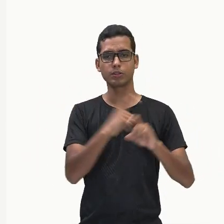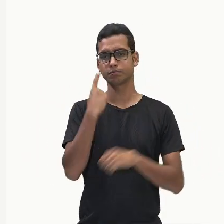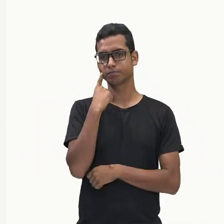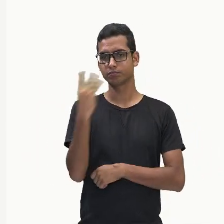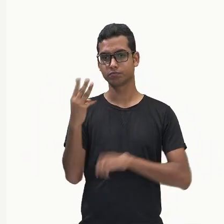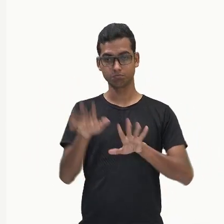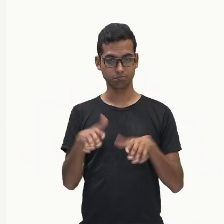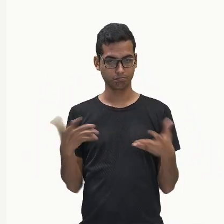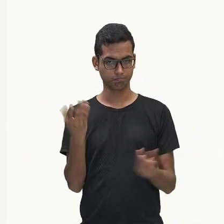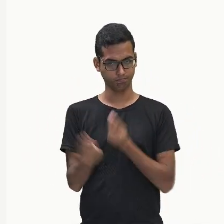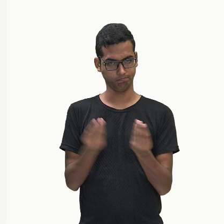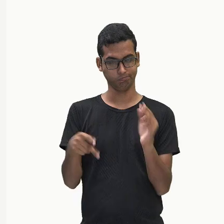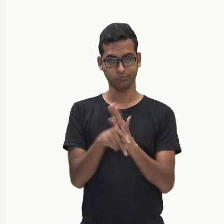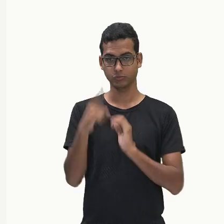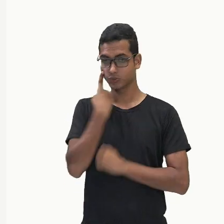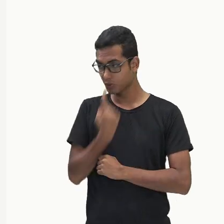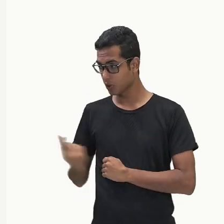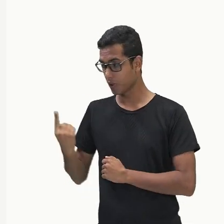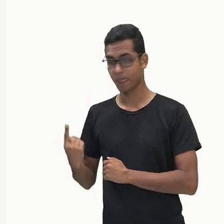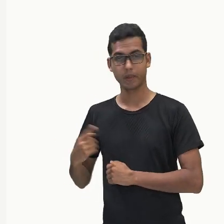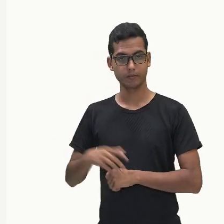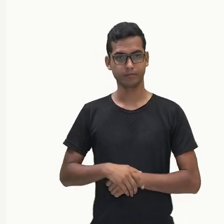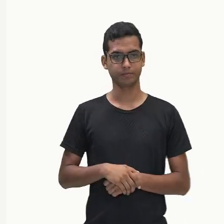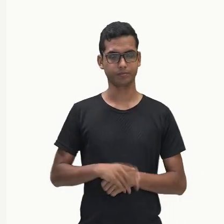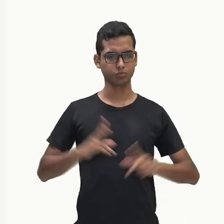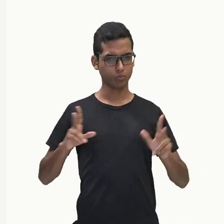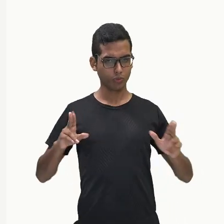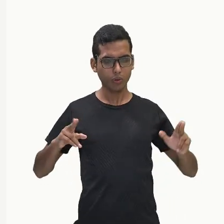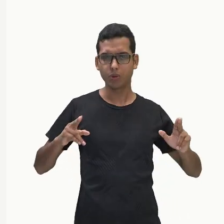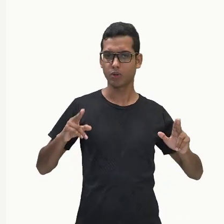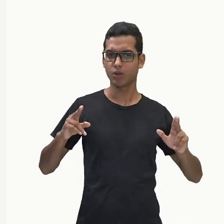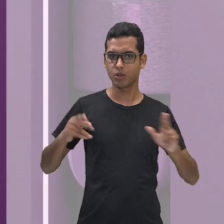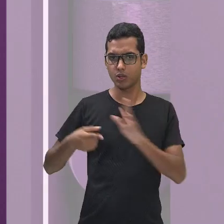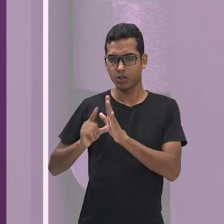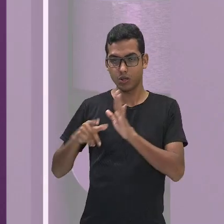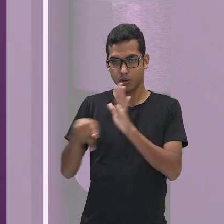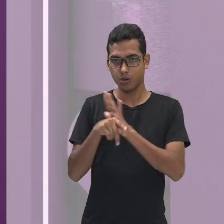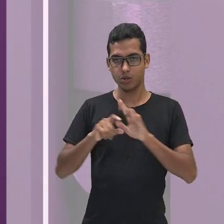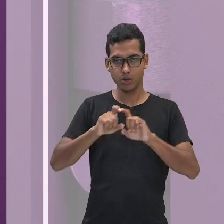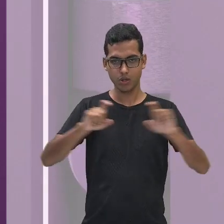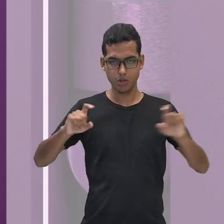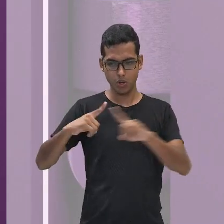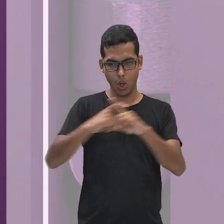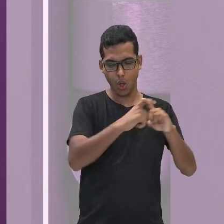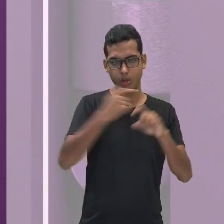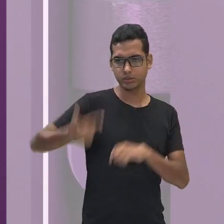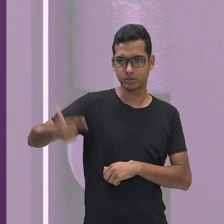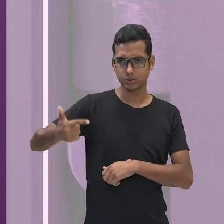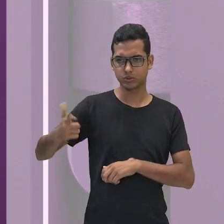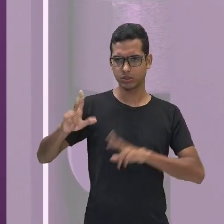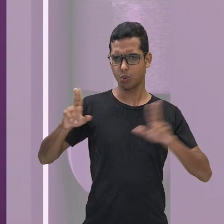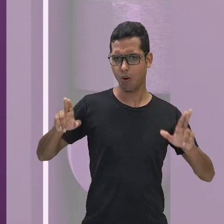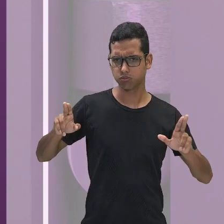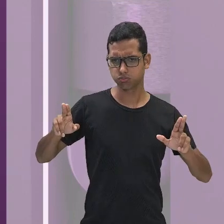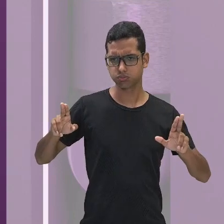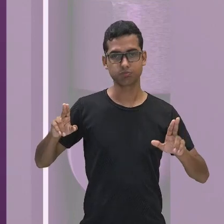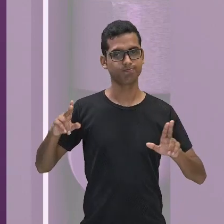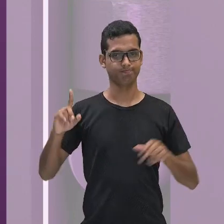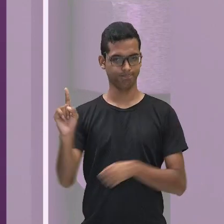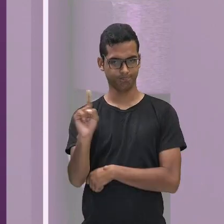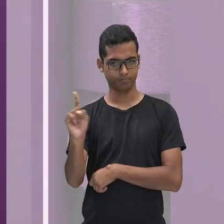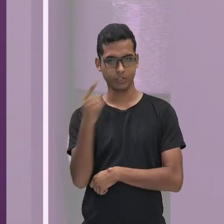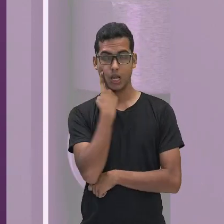fazemos com a equação com a função polinomial de segundo grau? Na verdade, não. A gente vai,